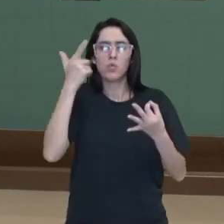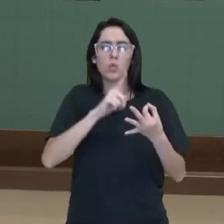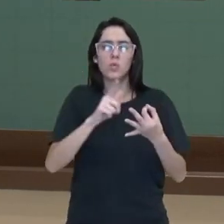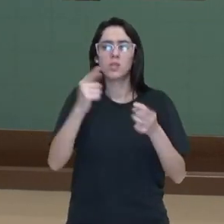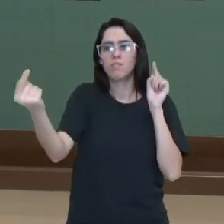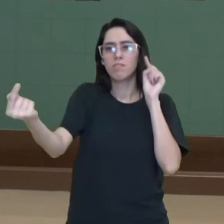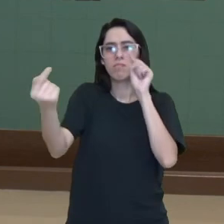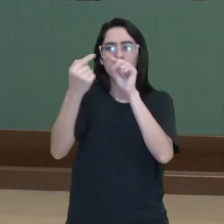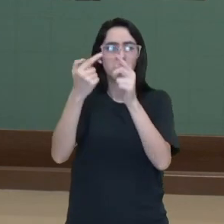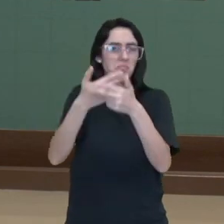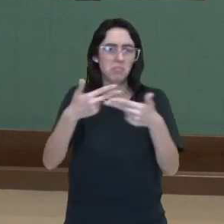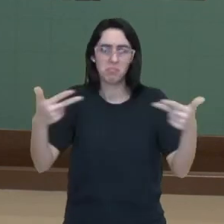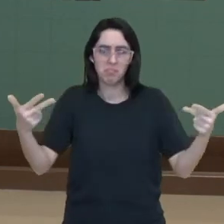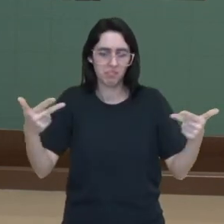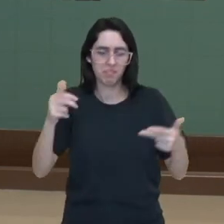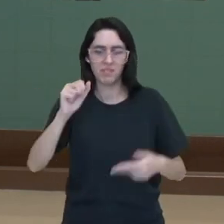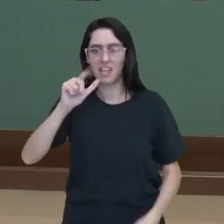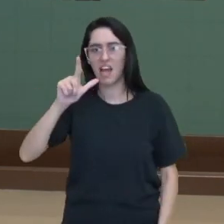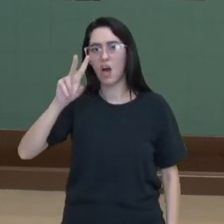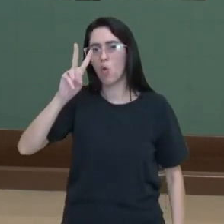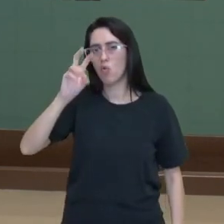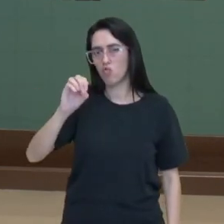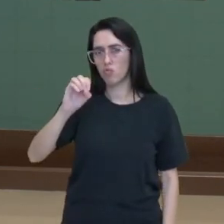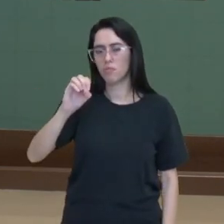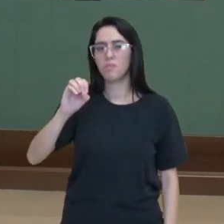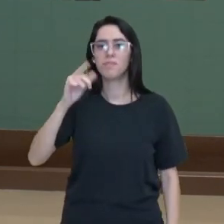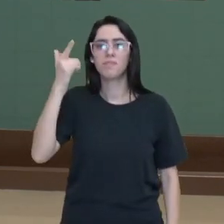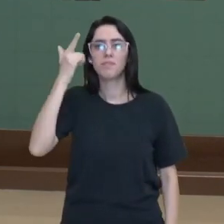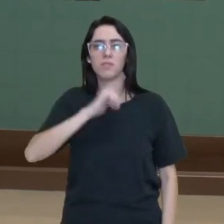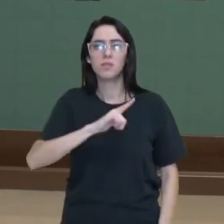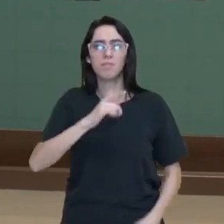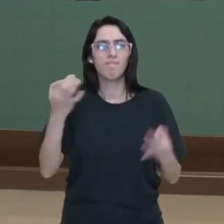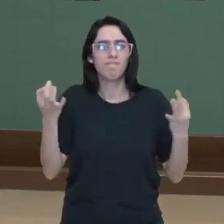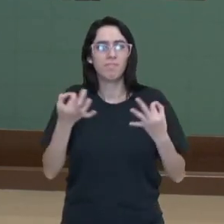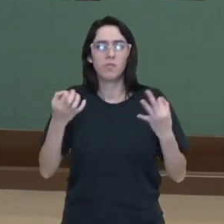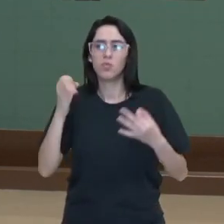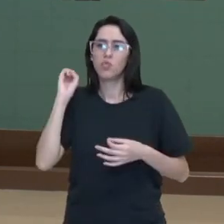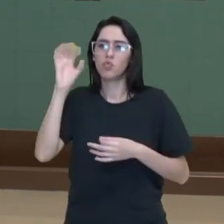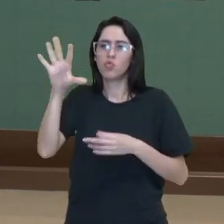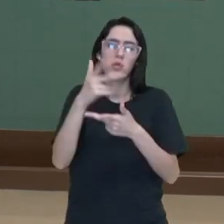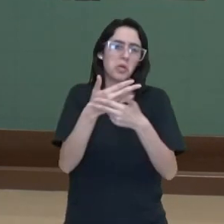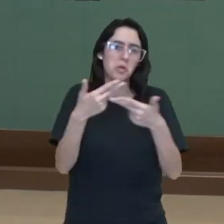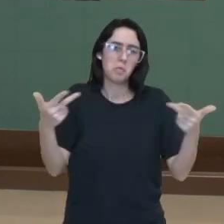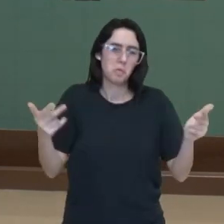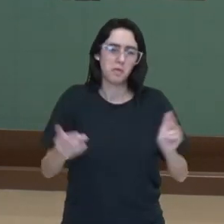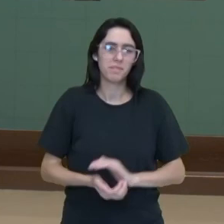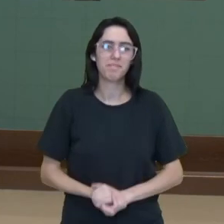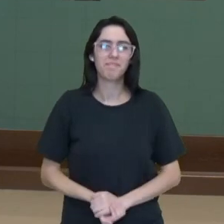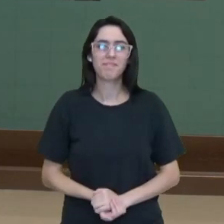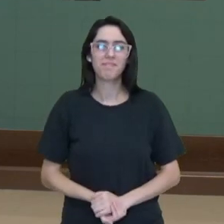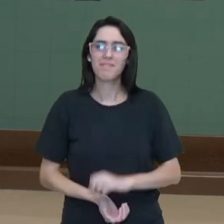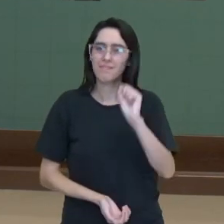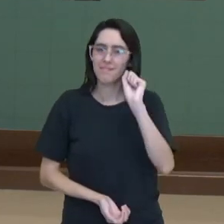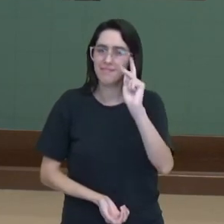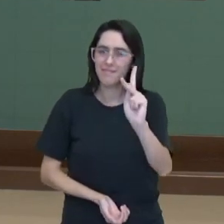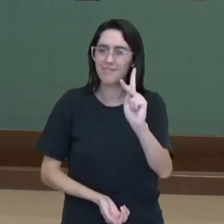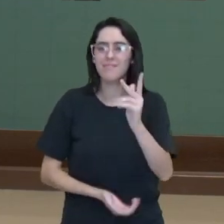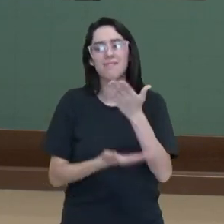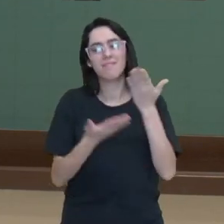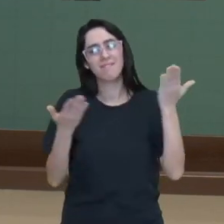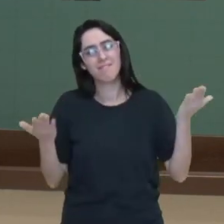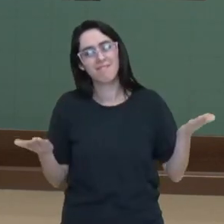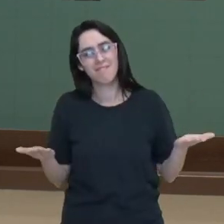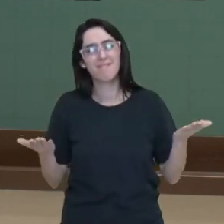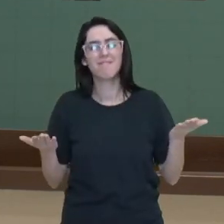se aproximar de um determinado alvo a partir de um lançamento de algum objeto. Beleza?